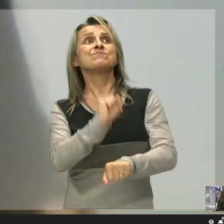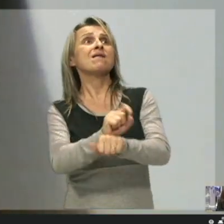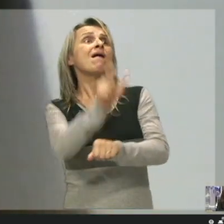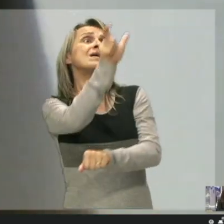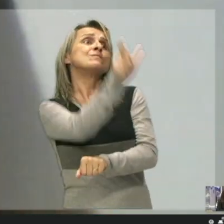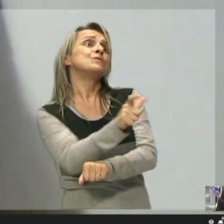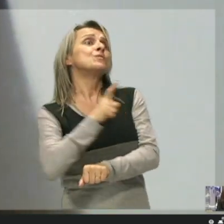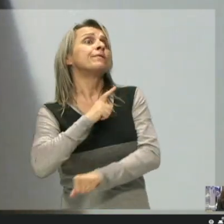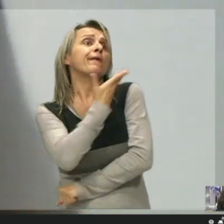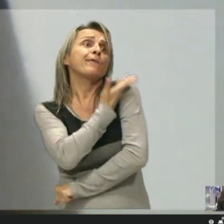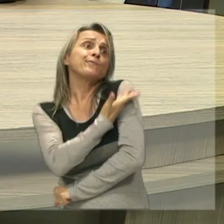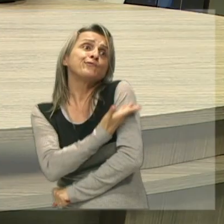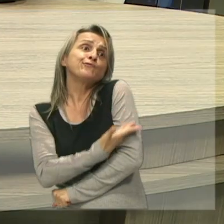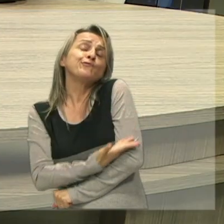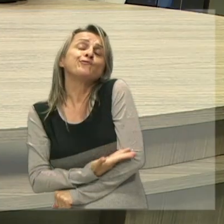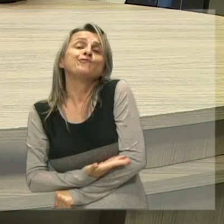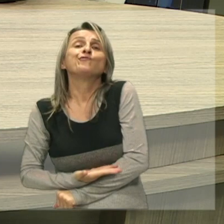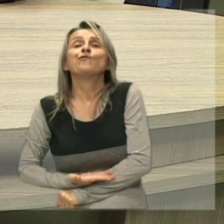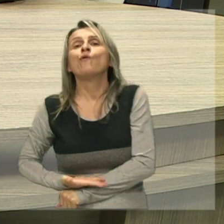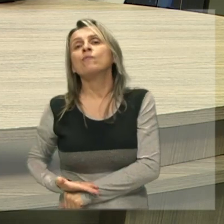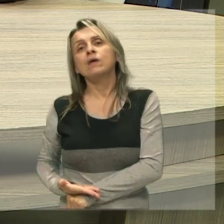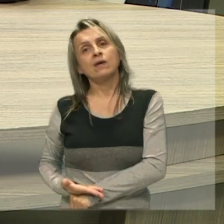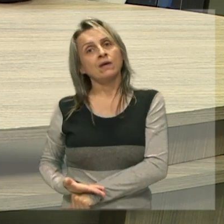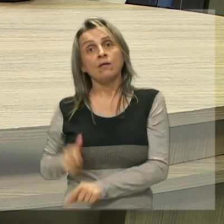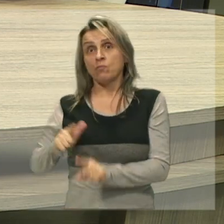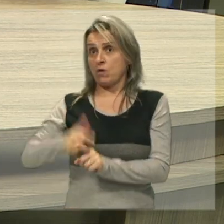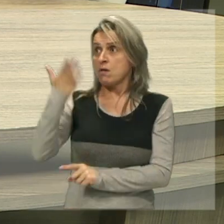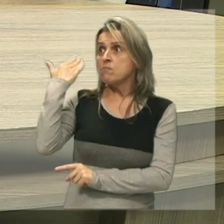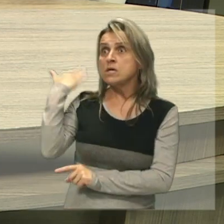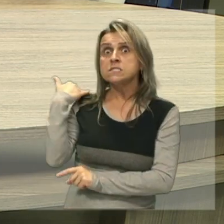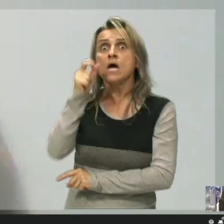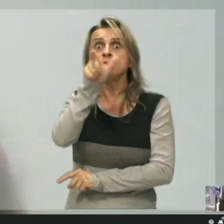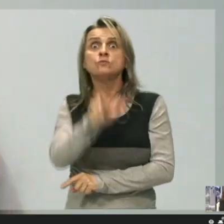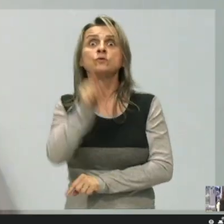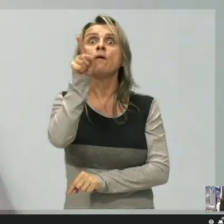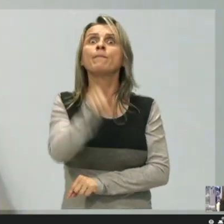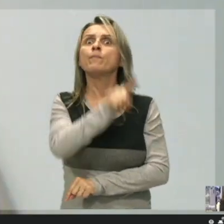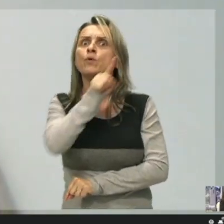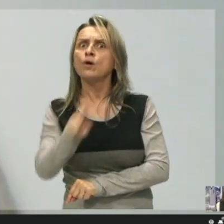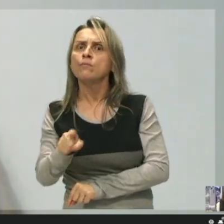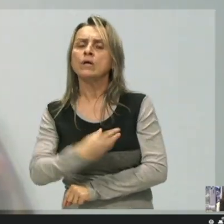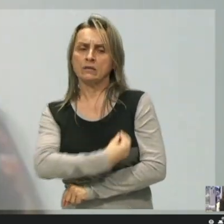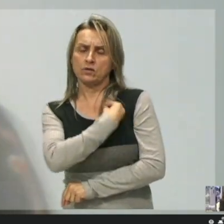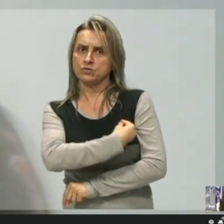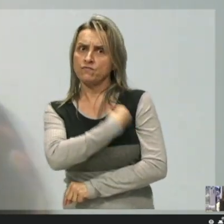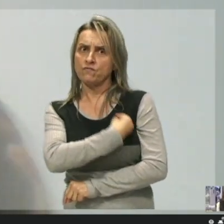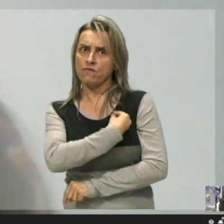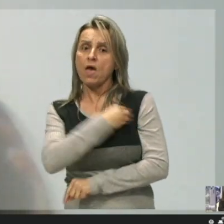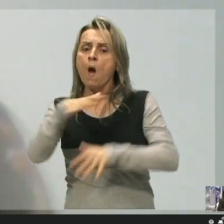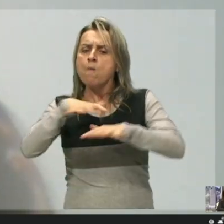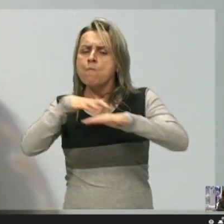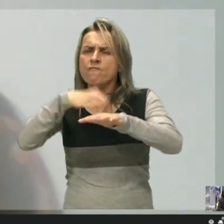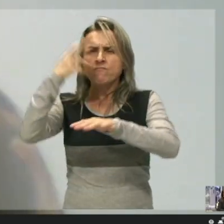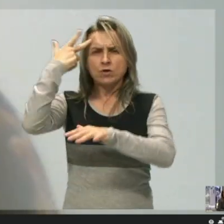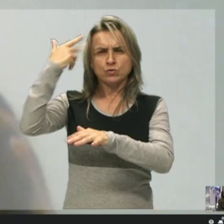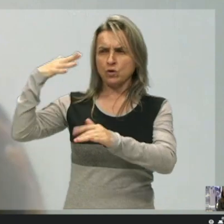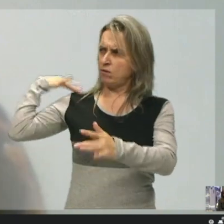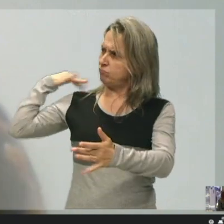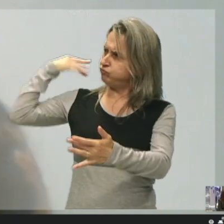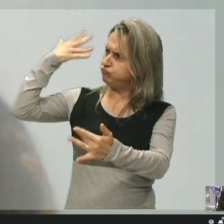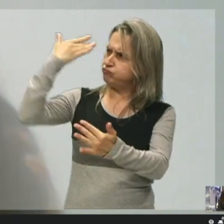muitos anos essas pessoas foram proibidas de viverem, né? O movimento histórico da pessoa com deficiência parte do princípio